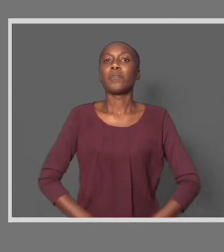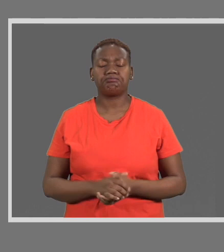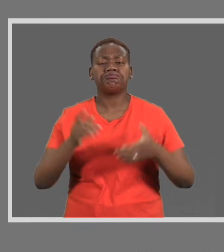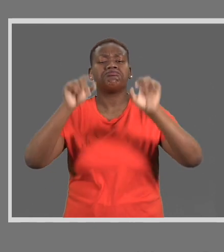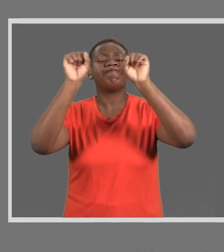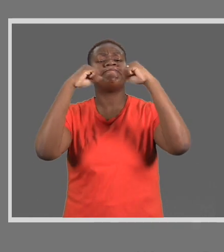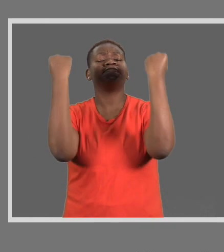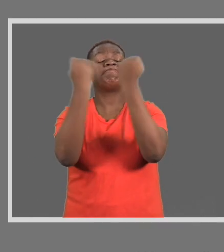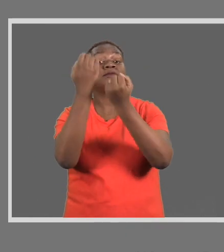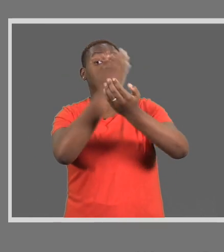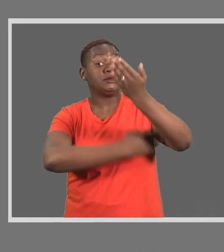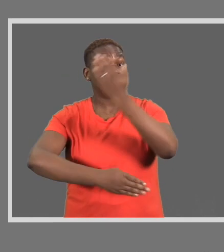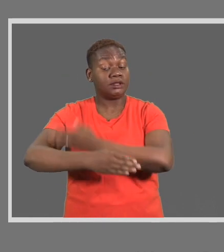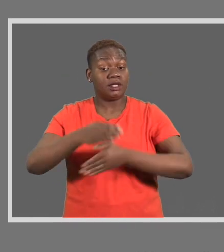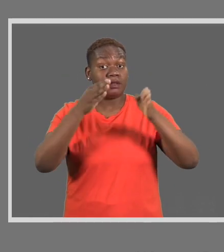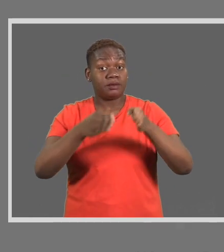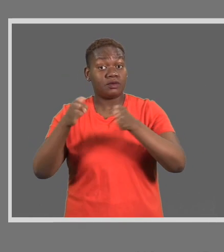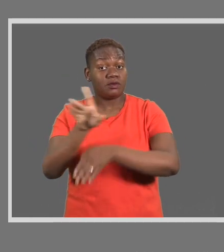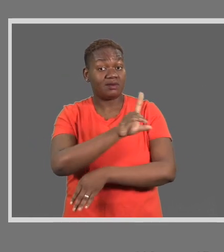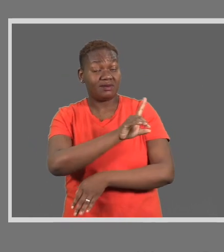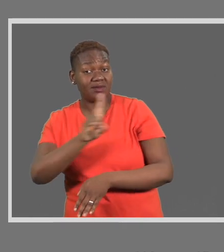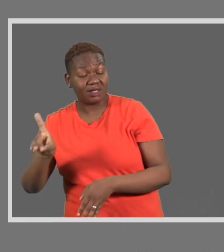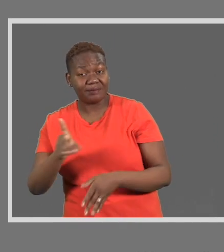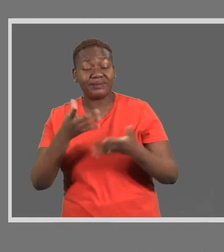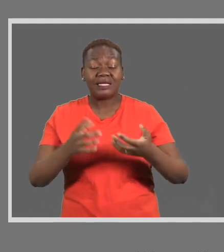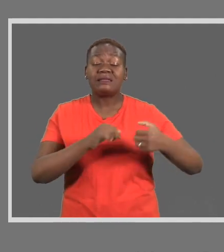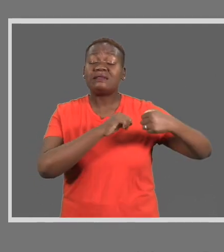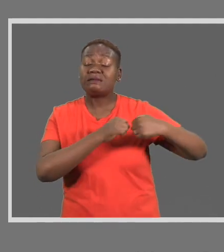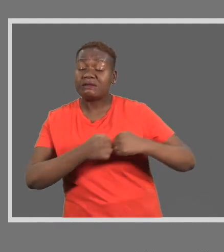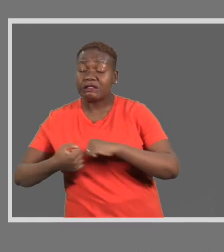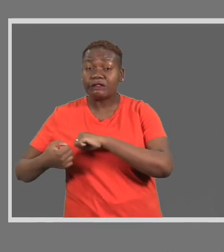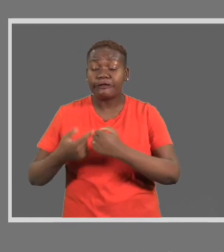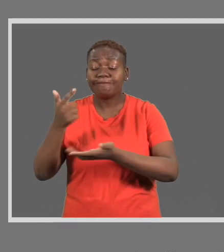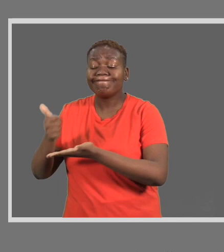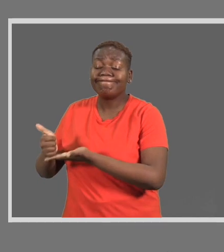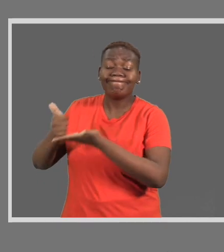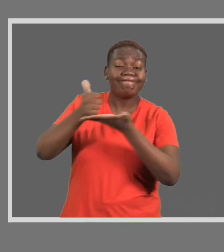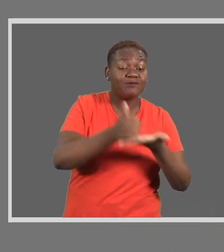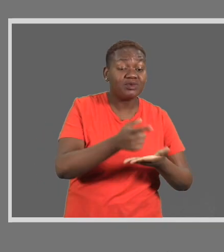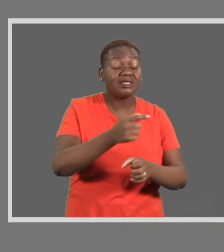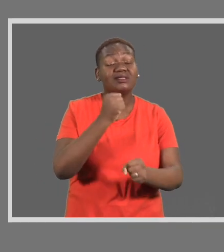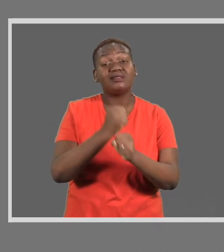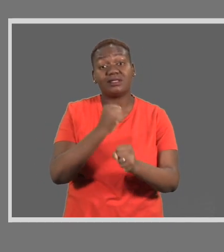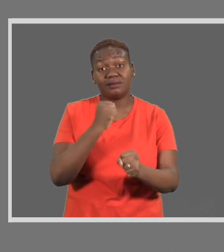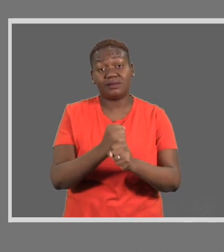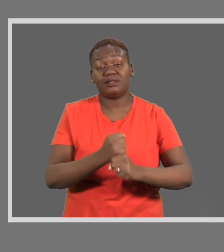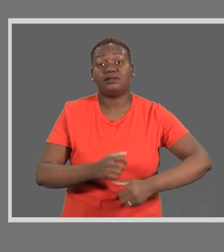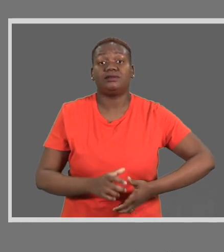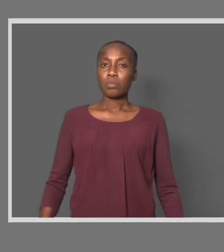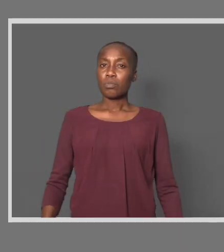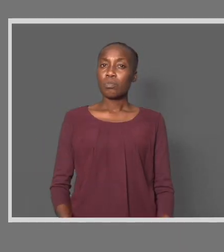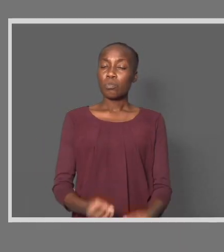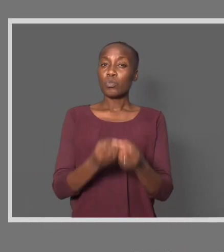-19 Na ocasião a Associação das Pessoas com Deficiência de Moçambique a DEMO desafiou os beneficiários a gerarem